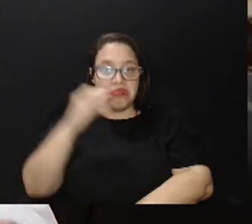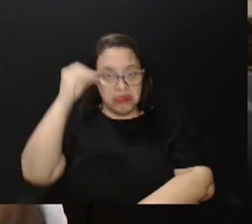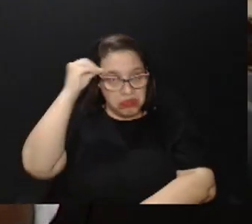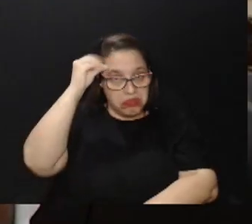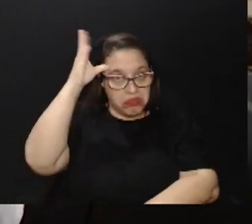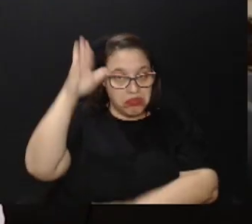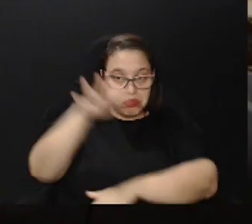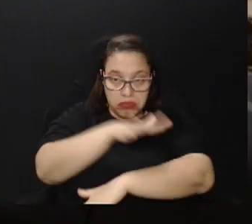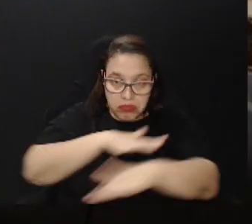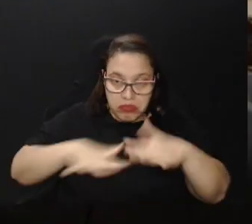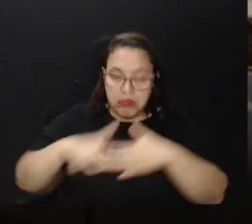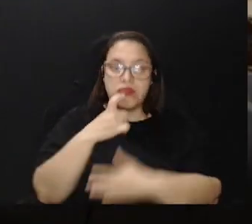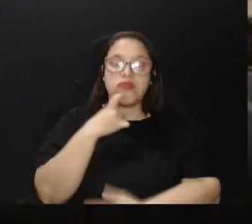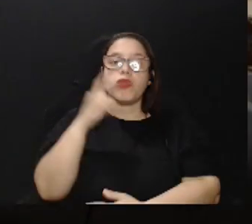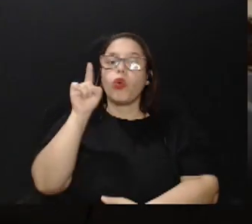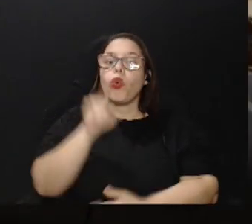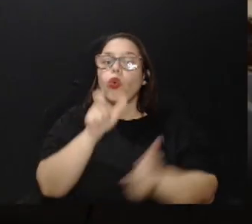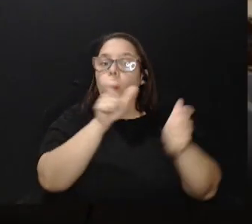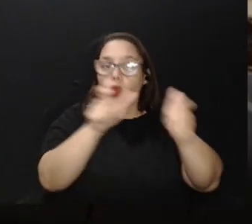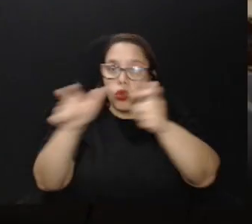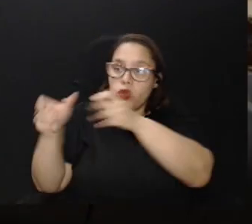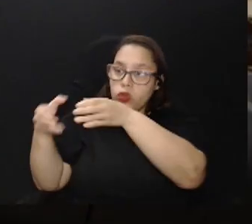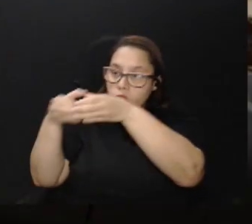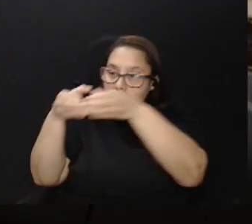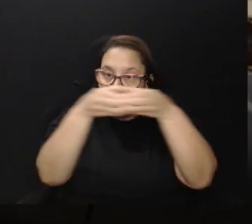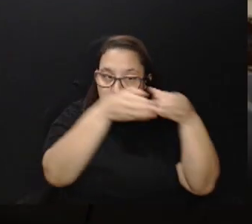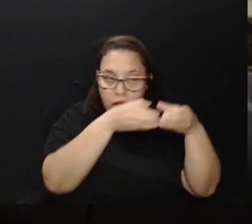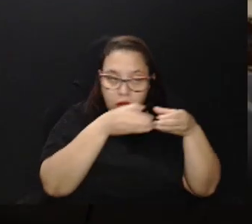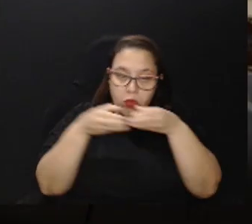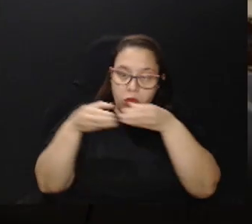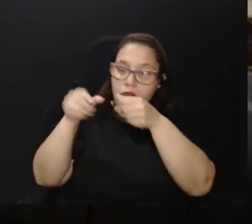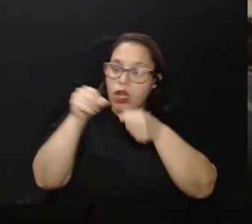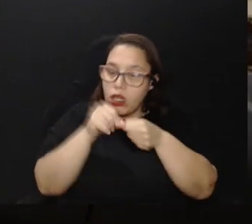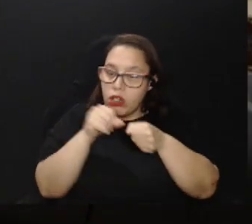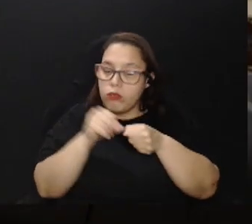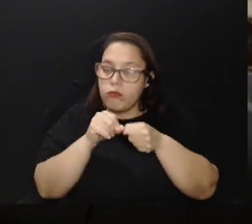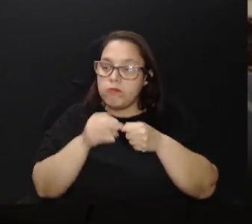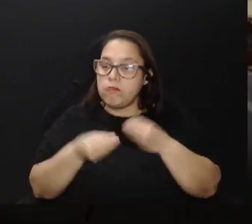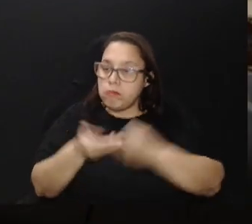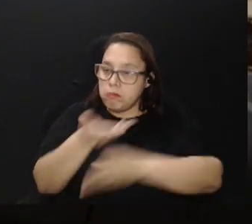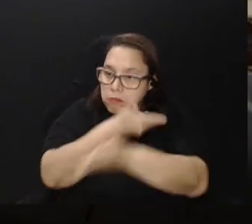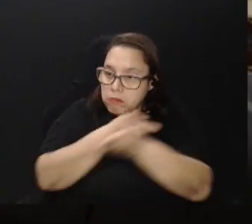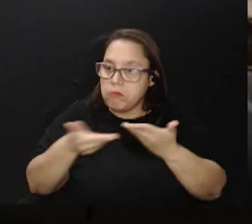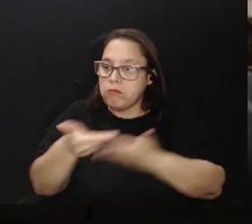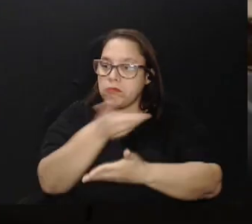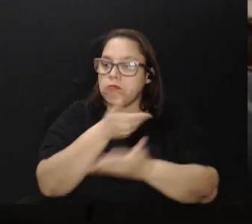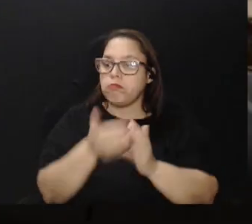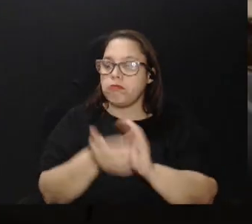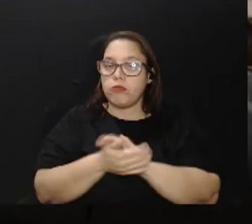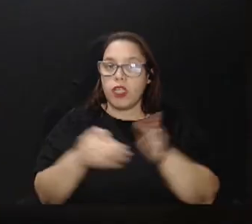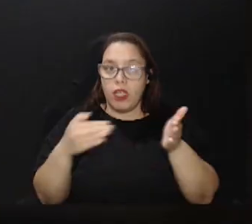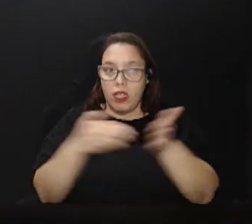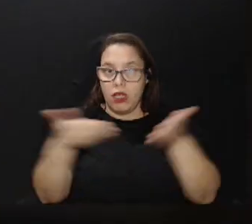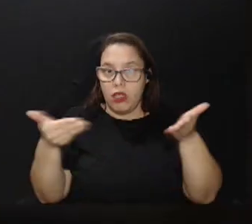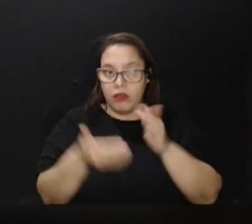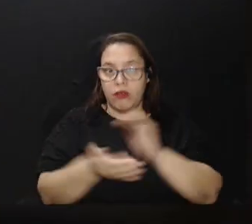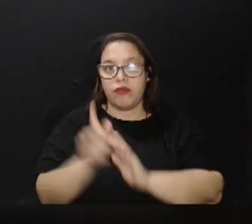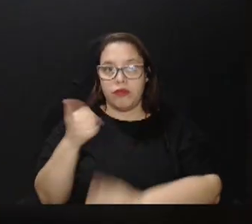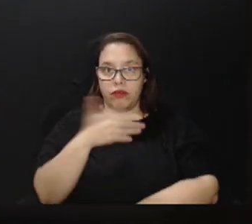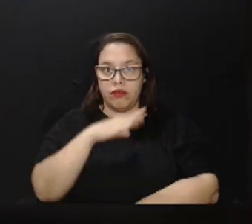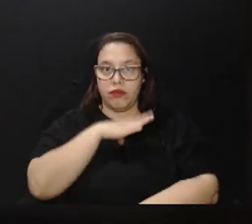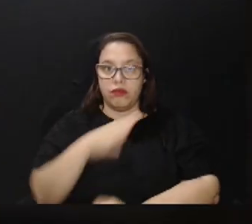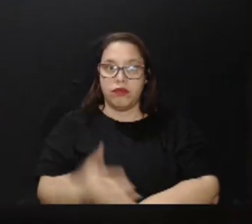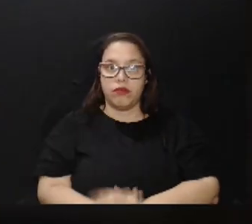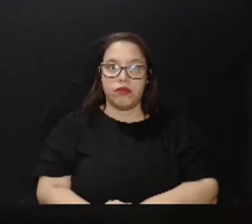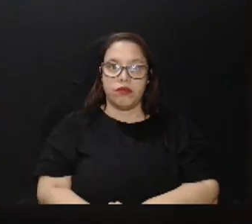que cada comunidade, né, deu de contribuição e contribui até hoje com a nossa cidade.